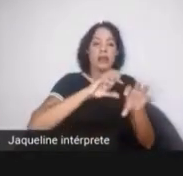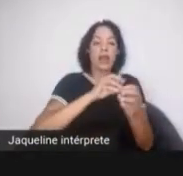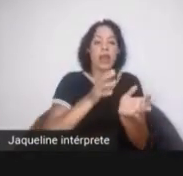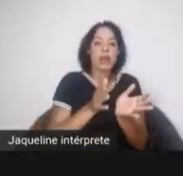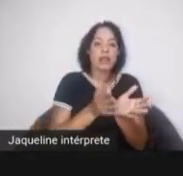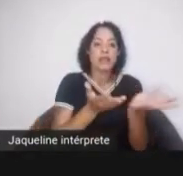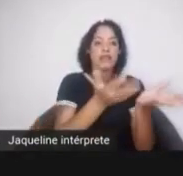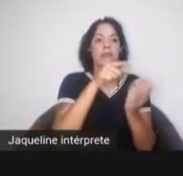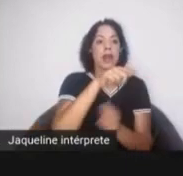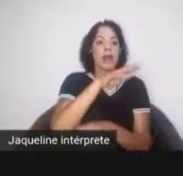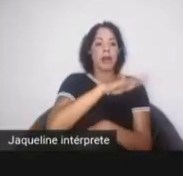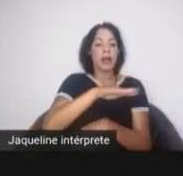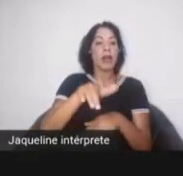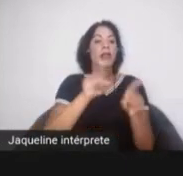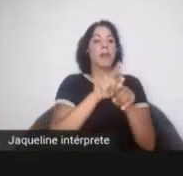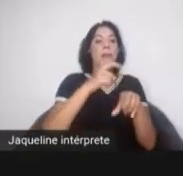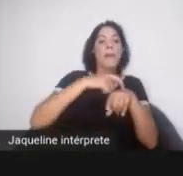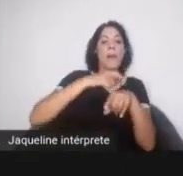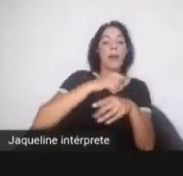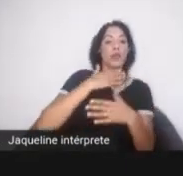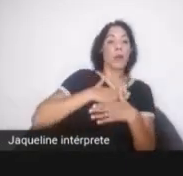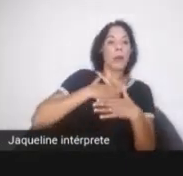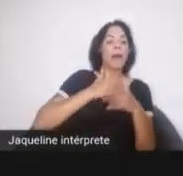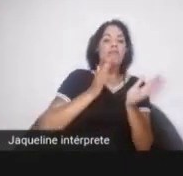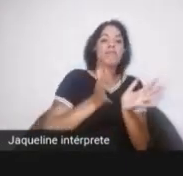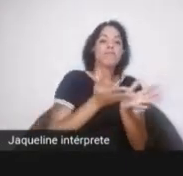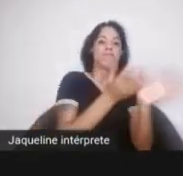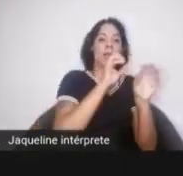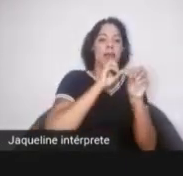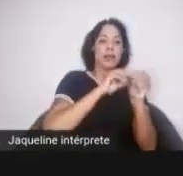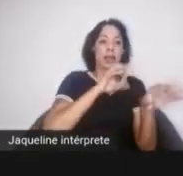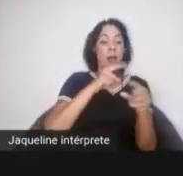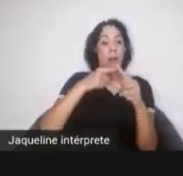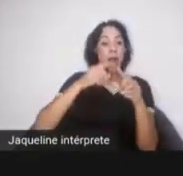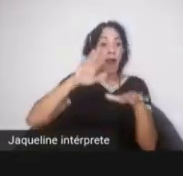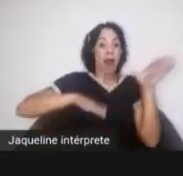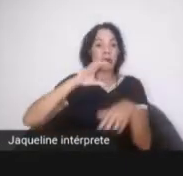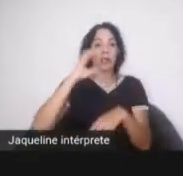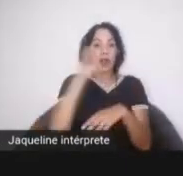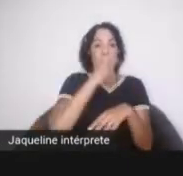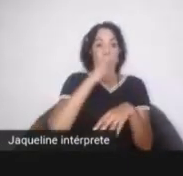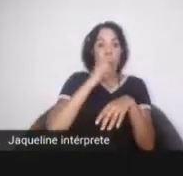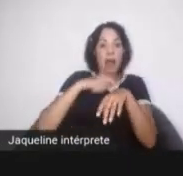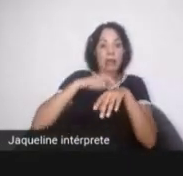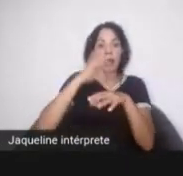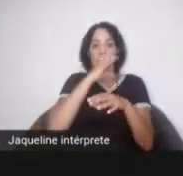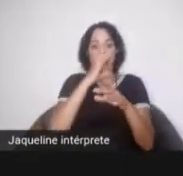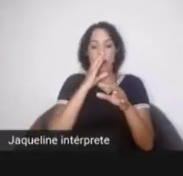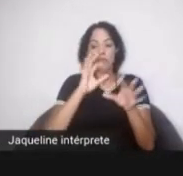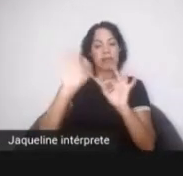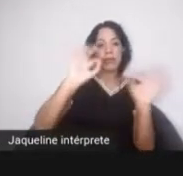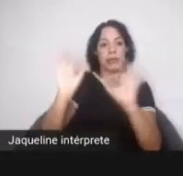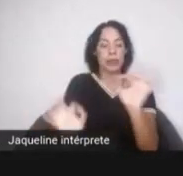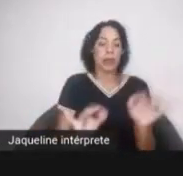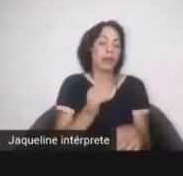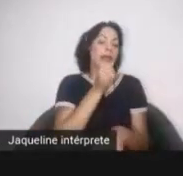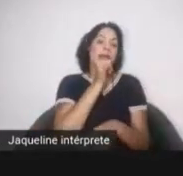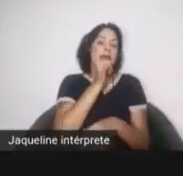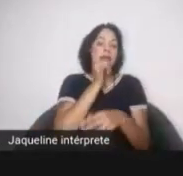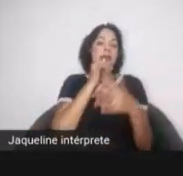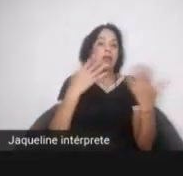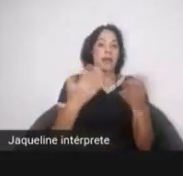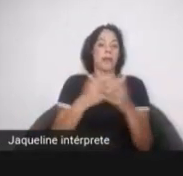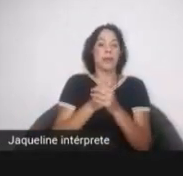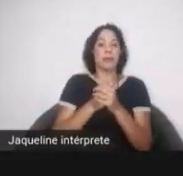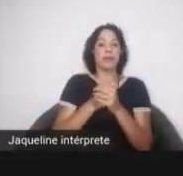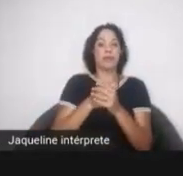da criança, que às vezes, naquela correria, o cuidado, quer dizer, por exemplo, o interesse de